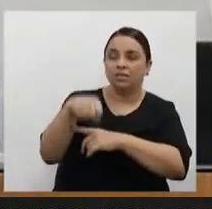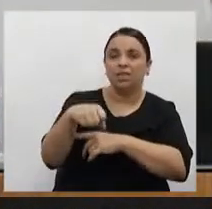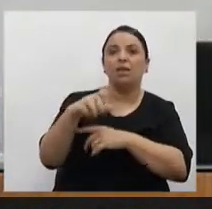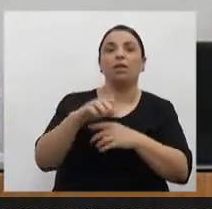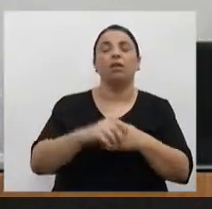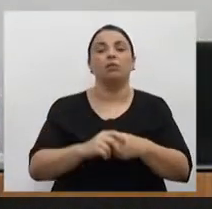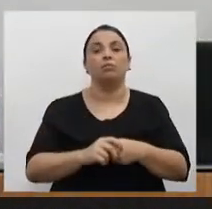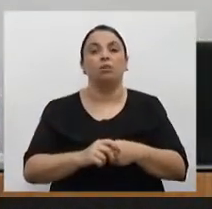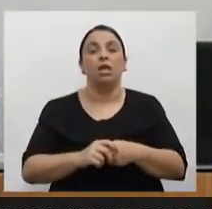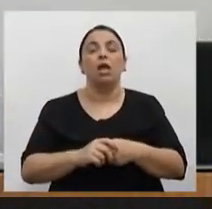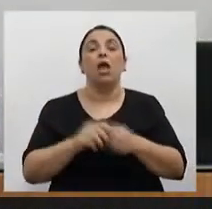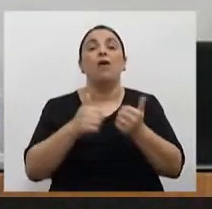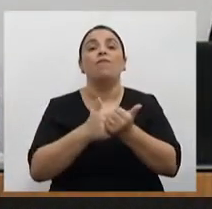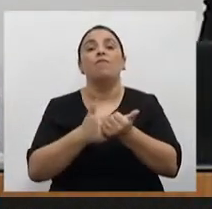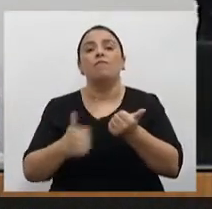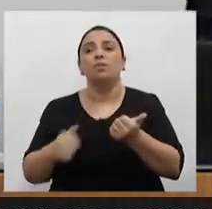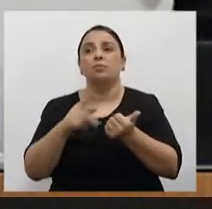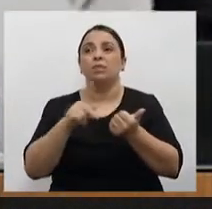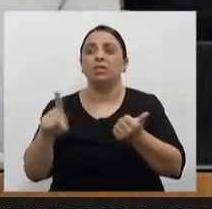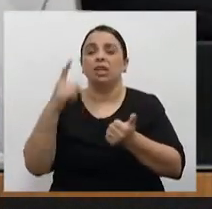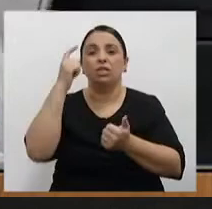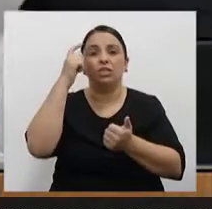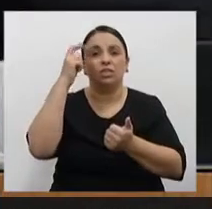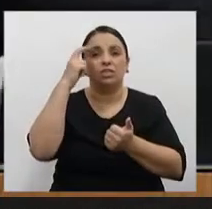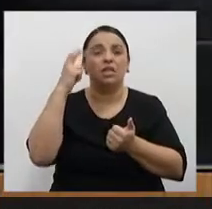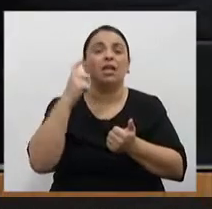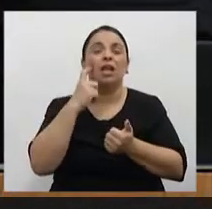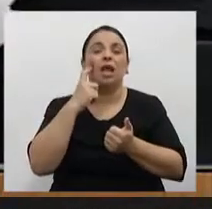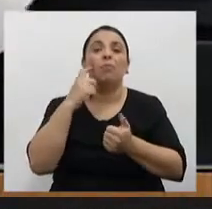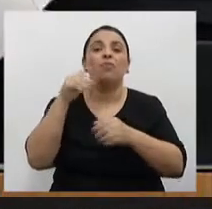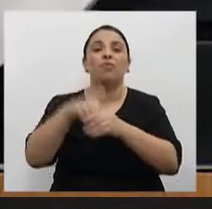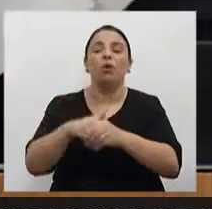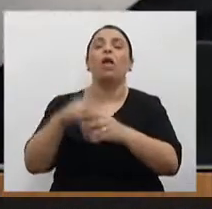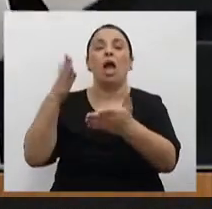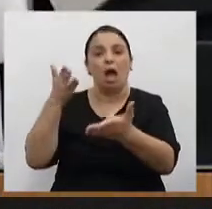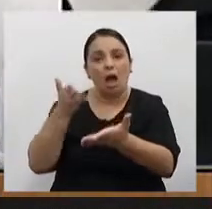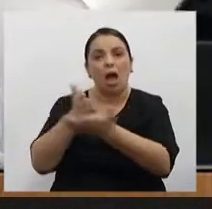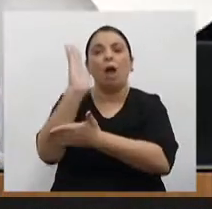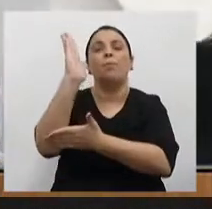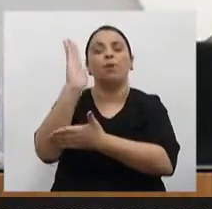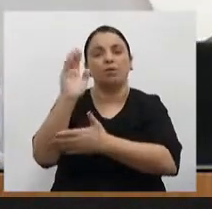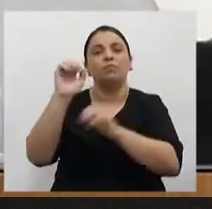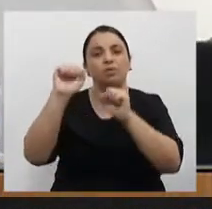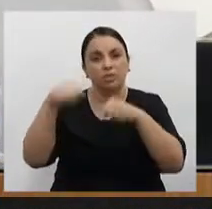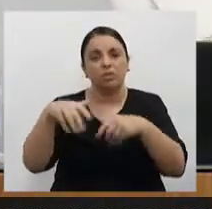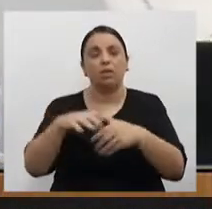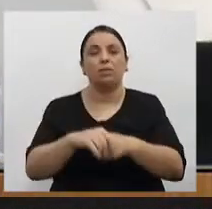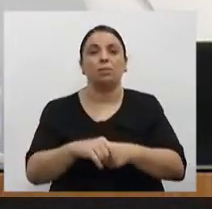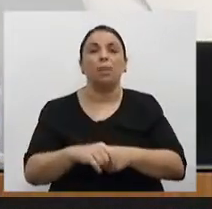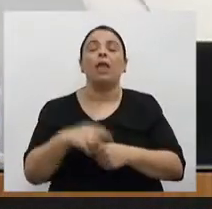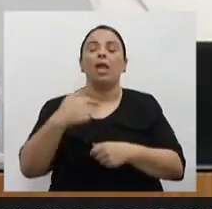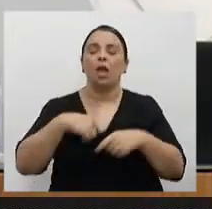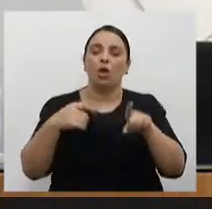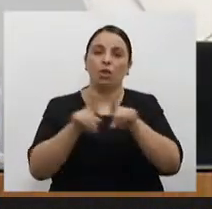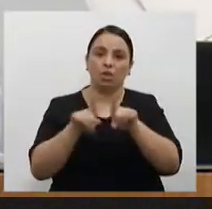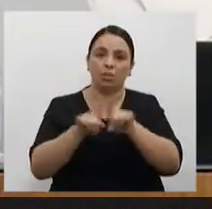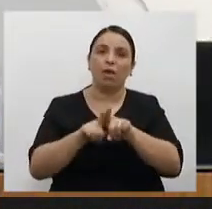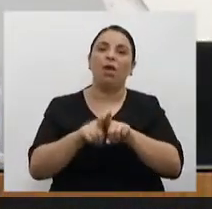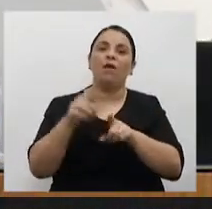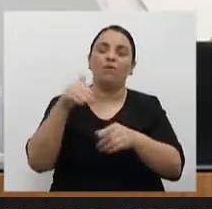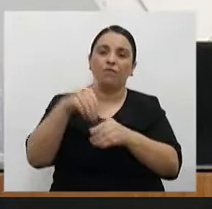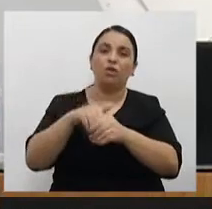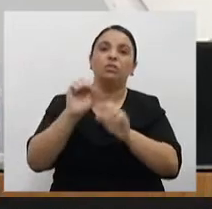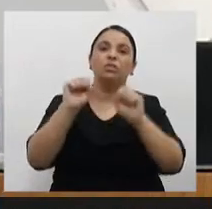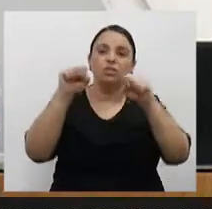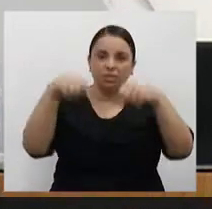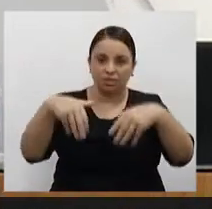nosso vice-presidente, deputado Zé Guilherme? Pela aprovação, senhor presidente. Ok, então eu também voto pela aprovação, então